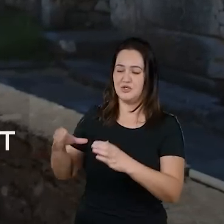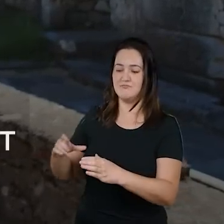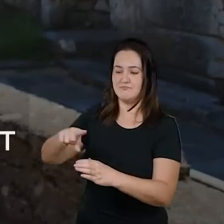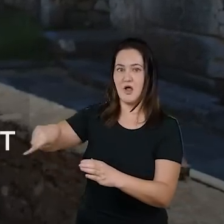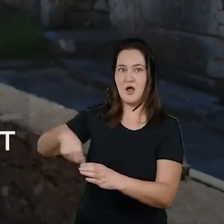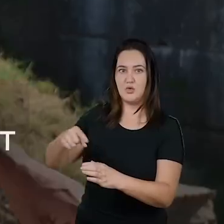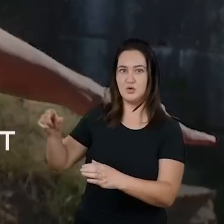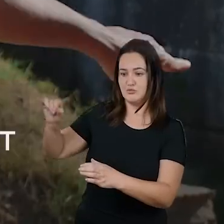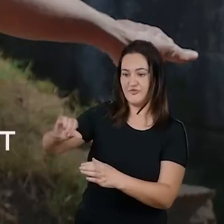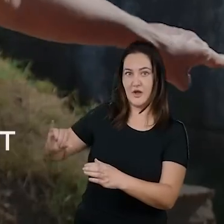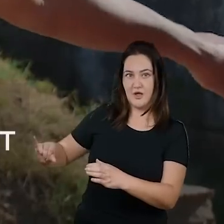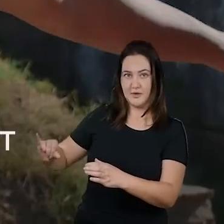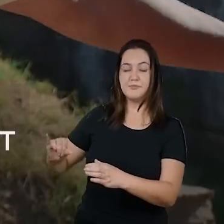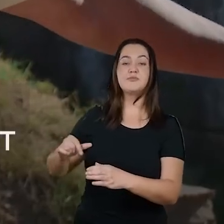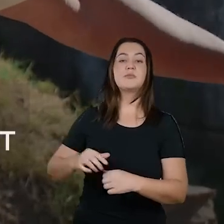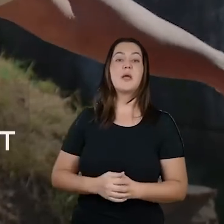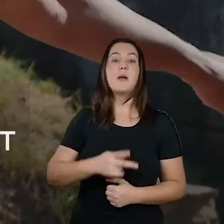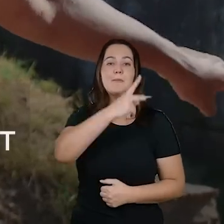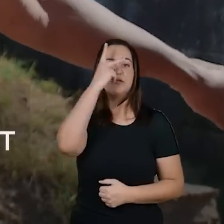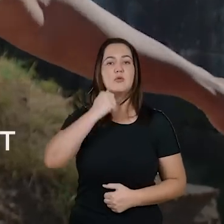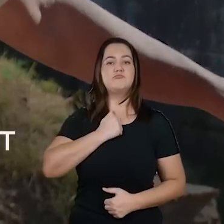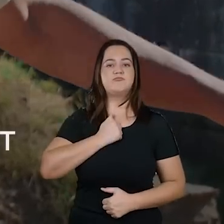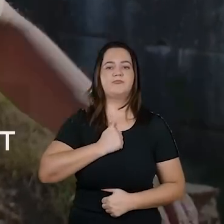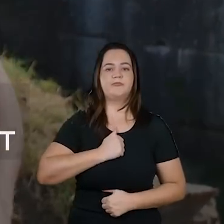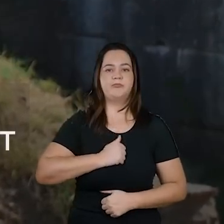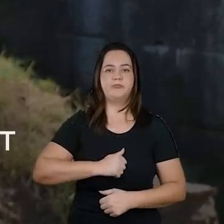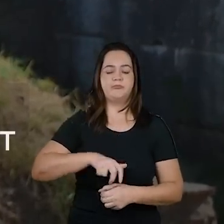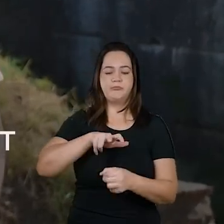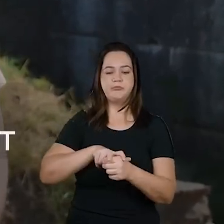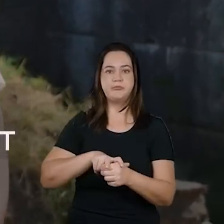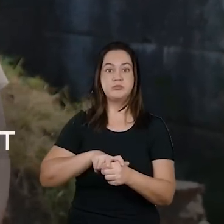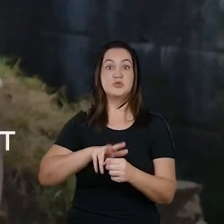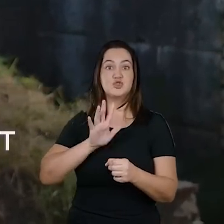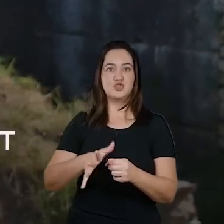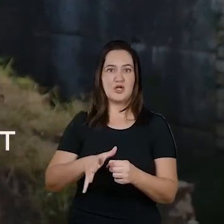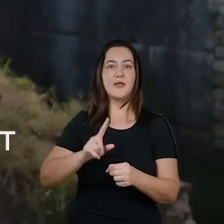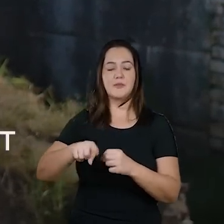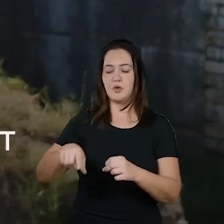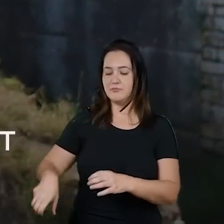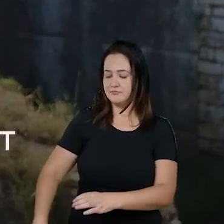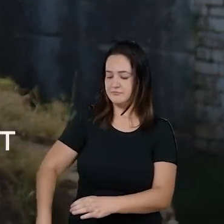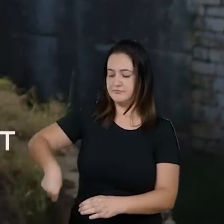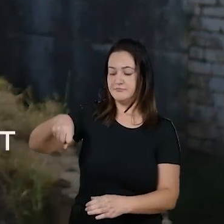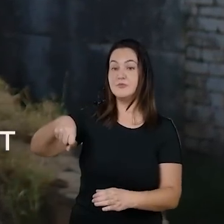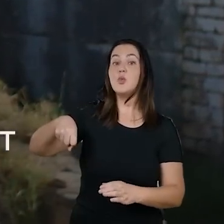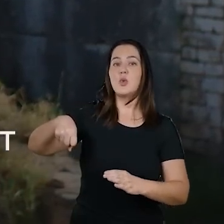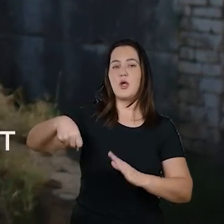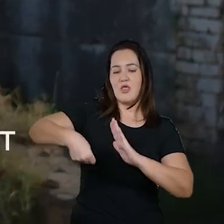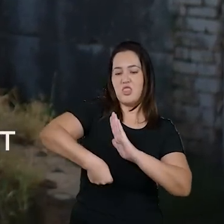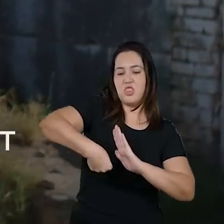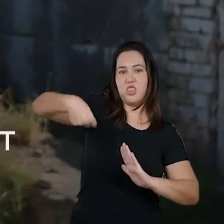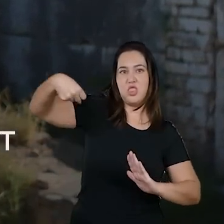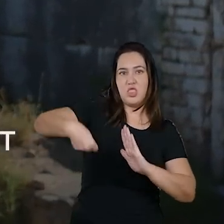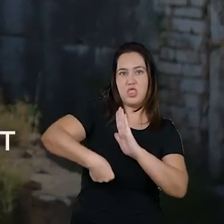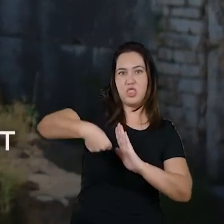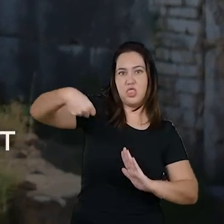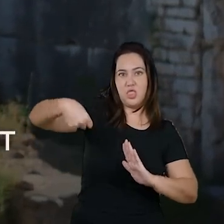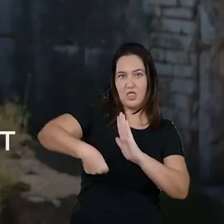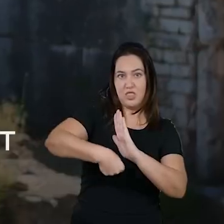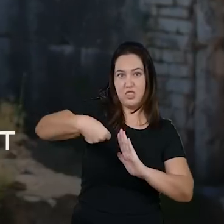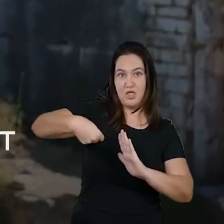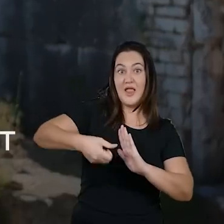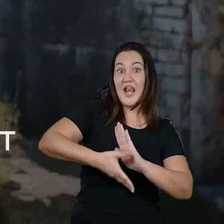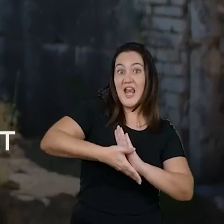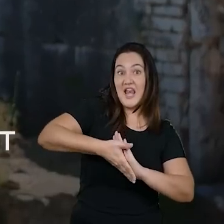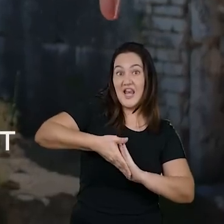esponja do mar, molhava na água corrente da canaleta, se limpava e depois ele passava de novo na água